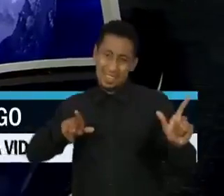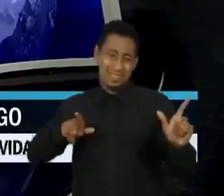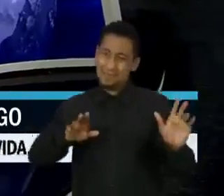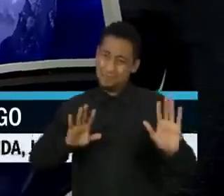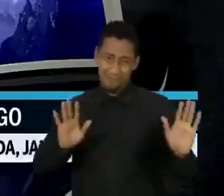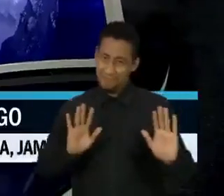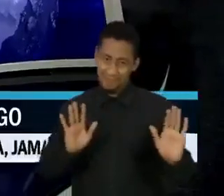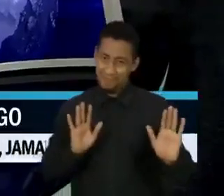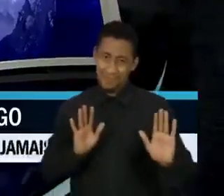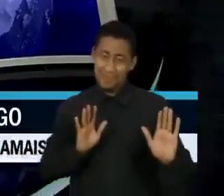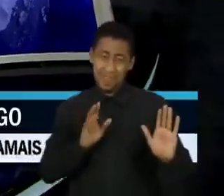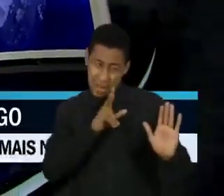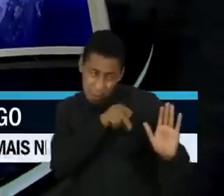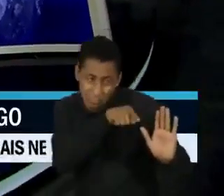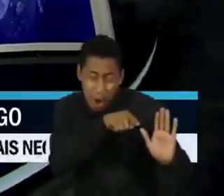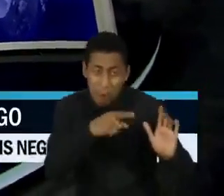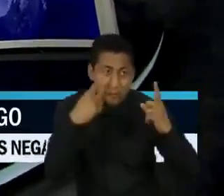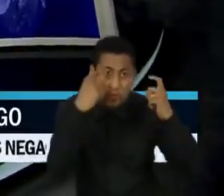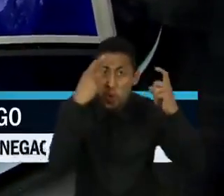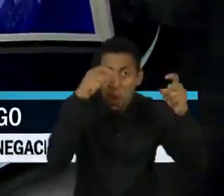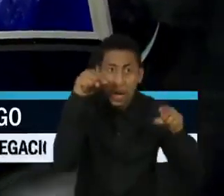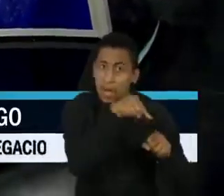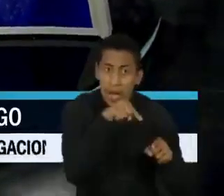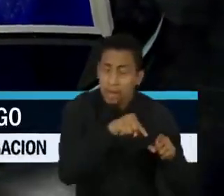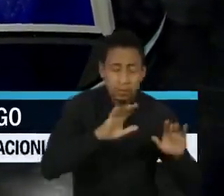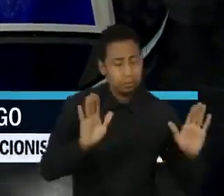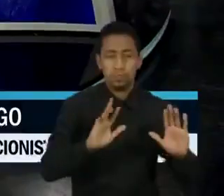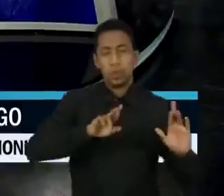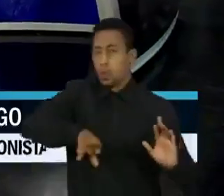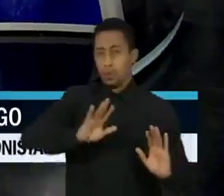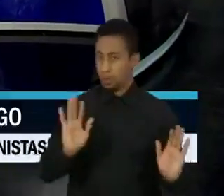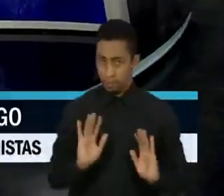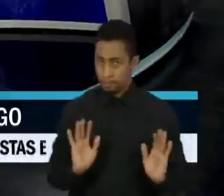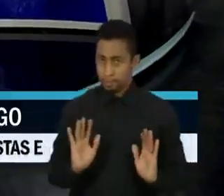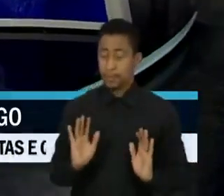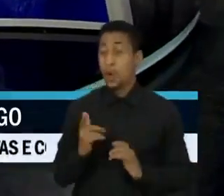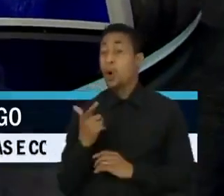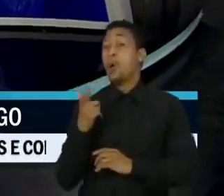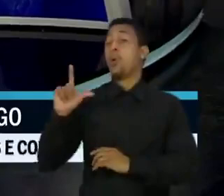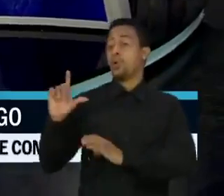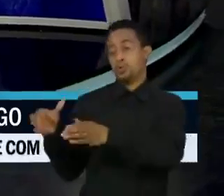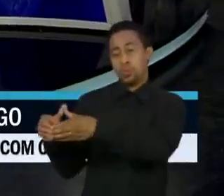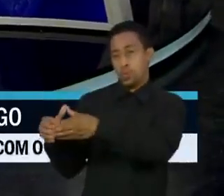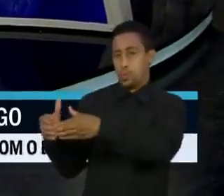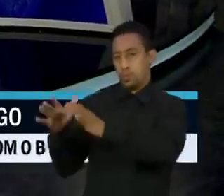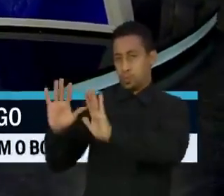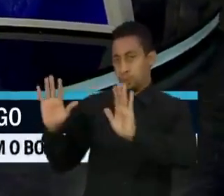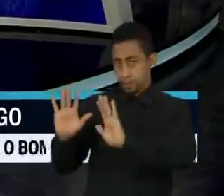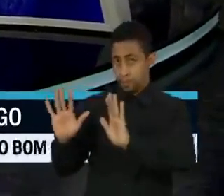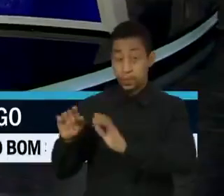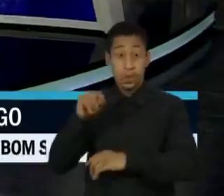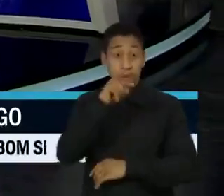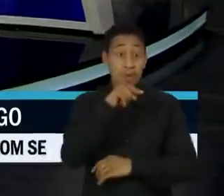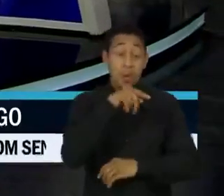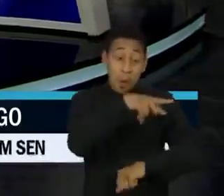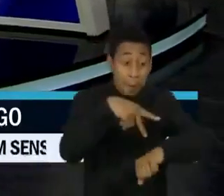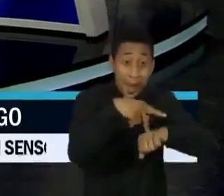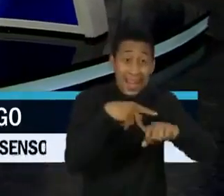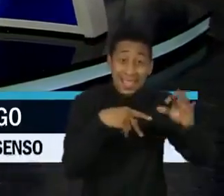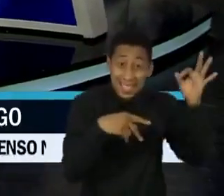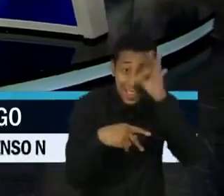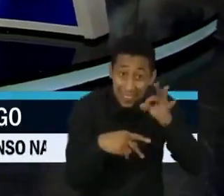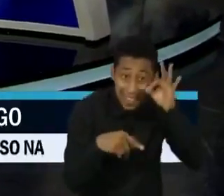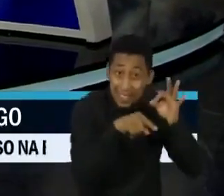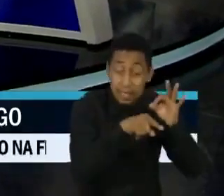está longe de uma prática violenta como do Talibã, certo? São outras sociedades, o Afeganistão é um país de